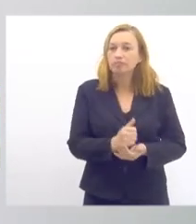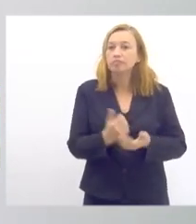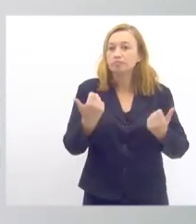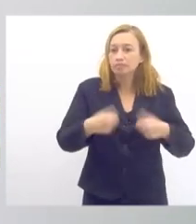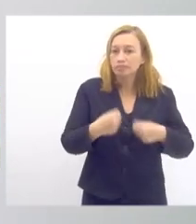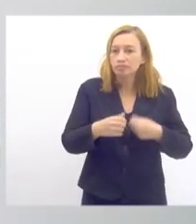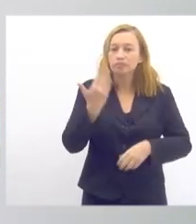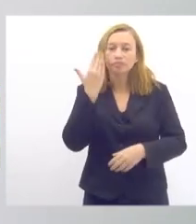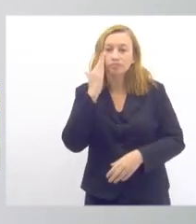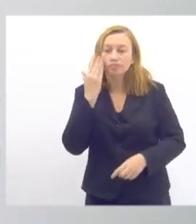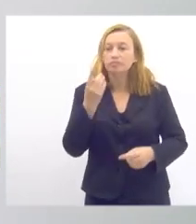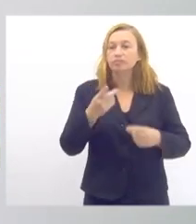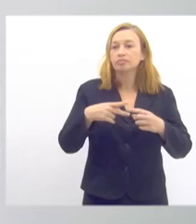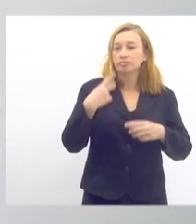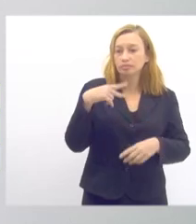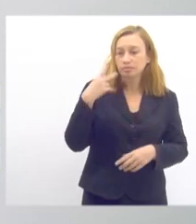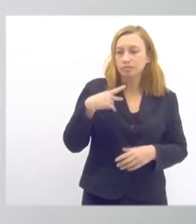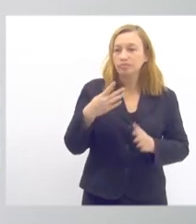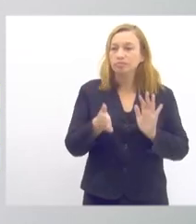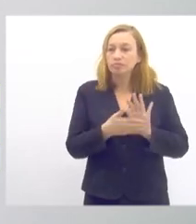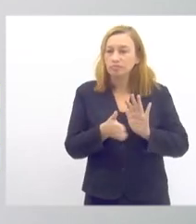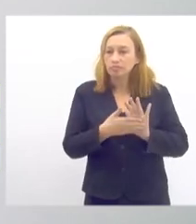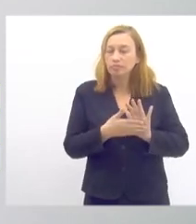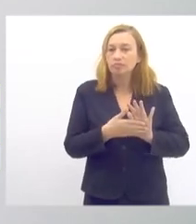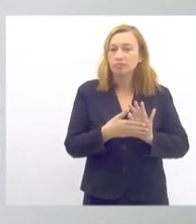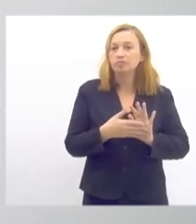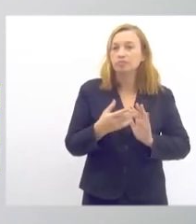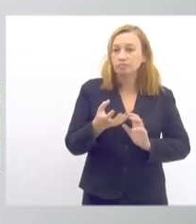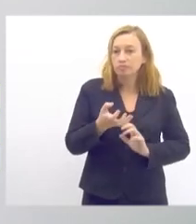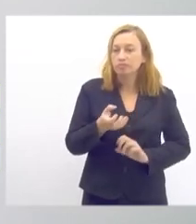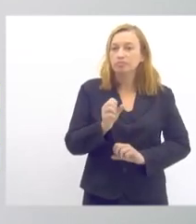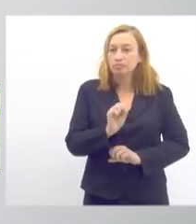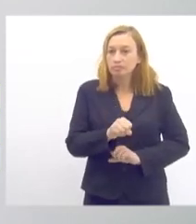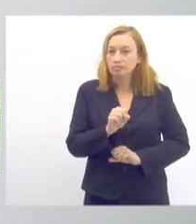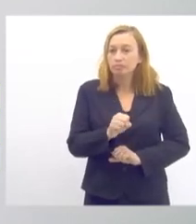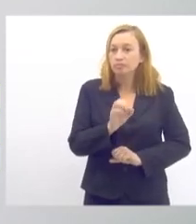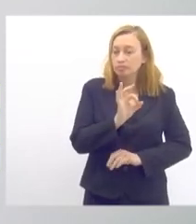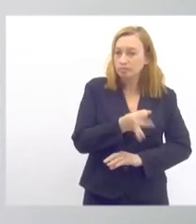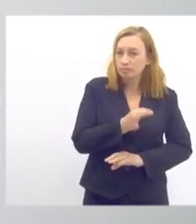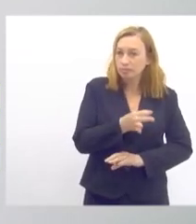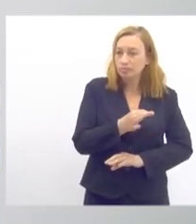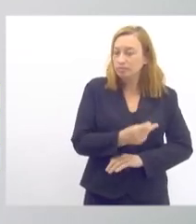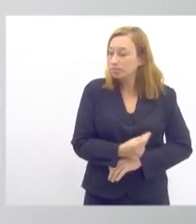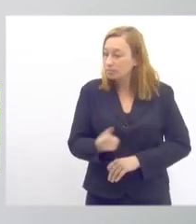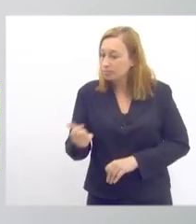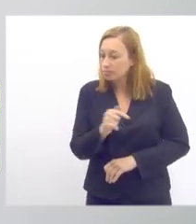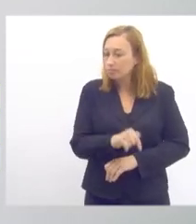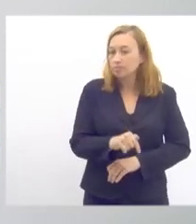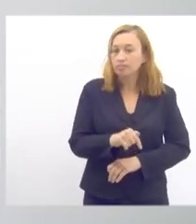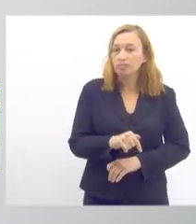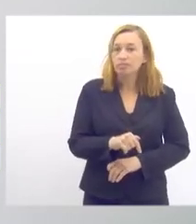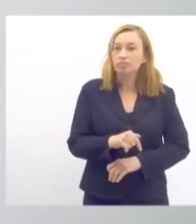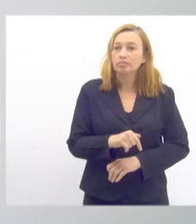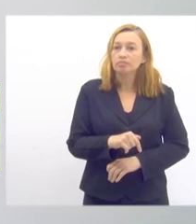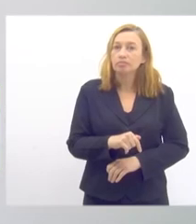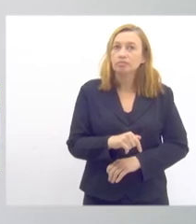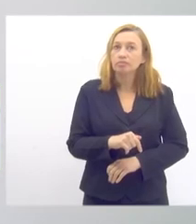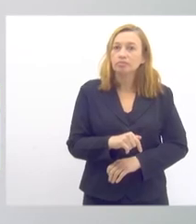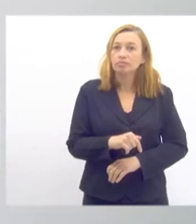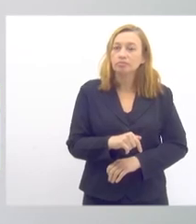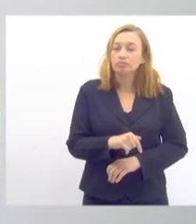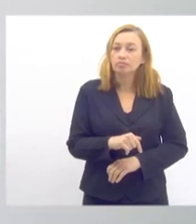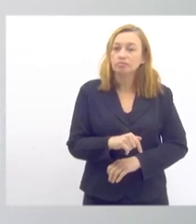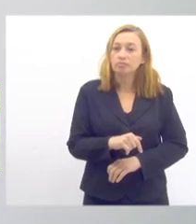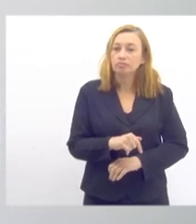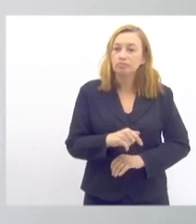de um entendimento político. E a gente quer propor esse entendimento político para que a gente, de fato, saia daqui com uma agenda que